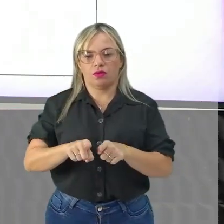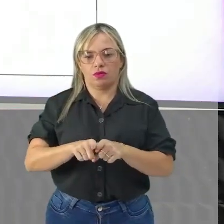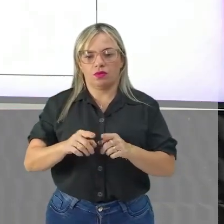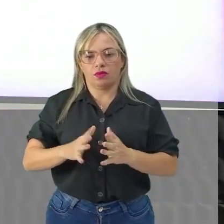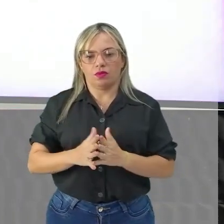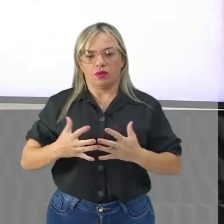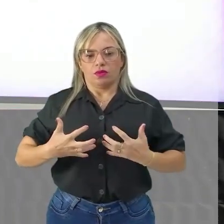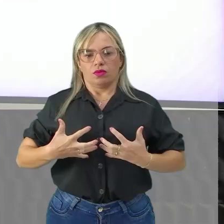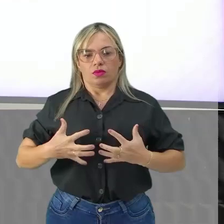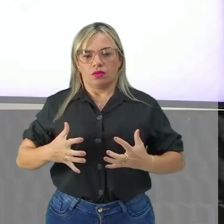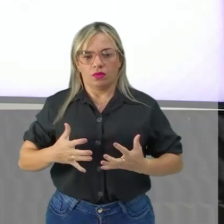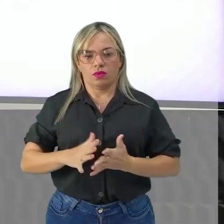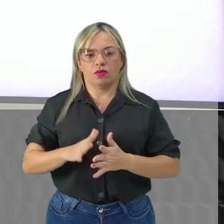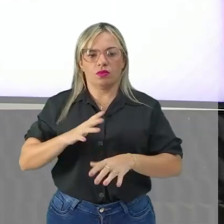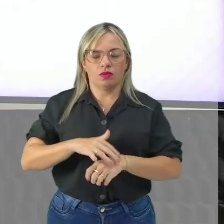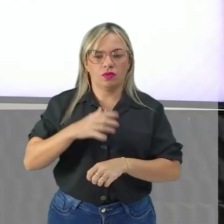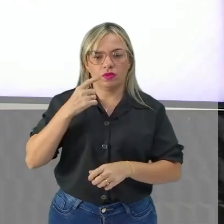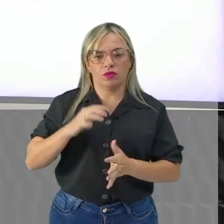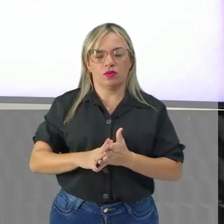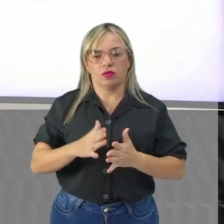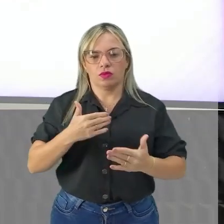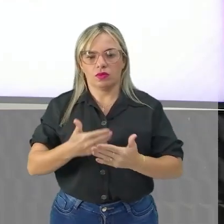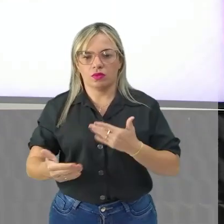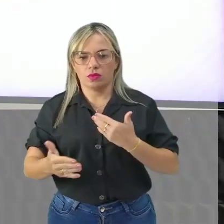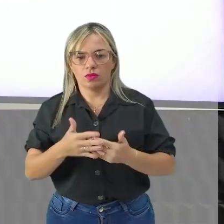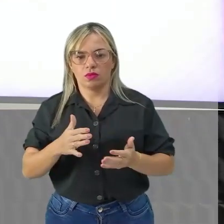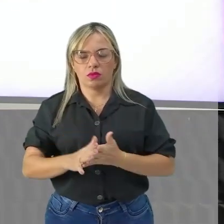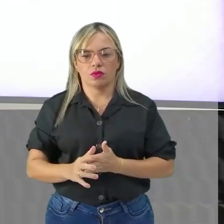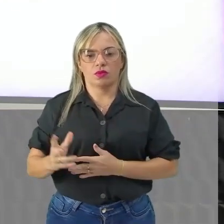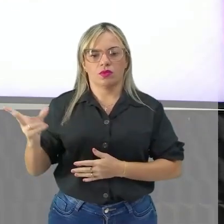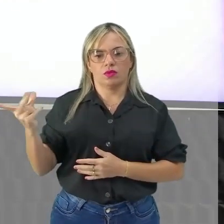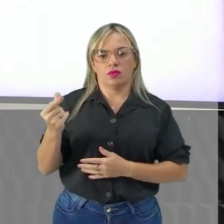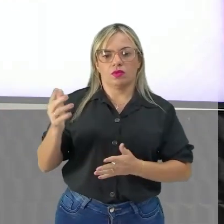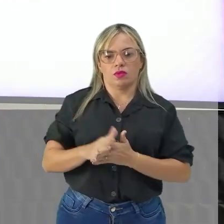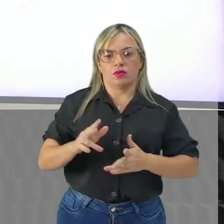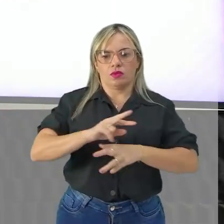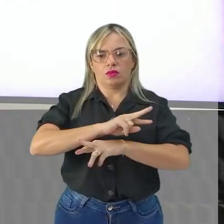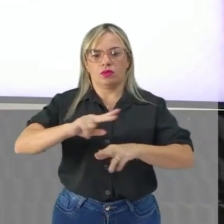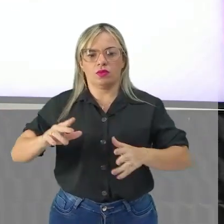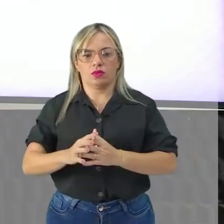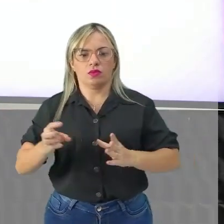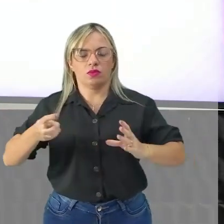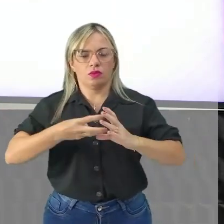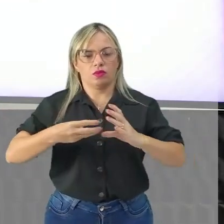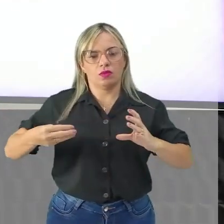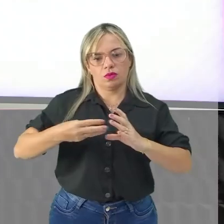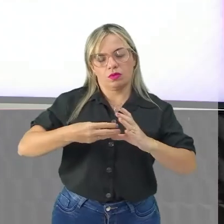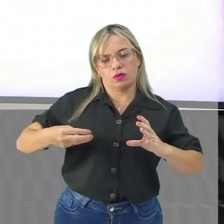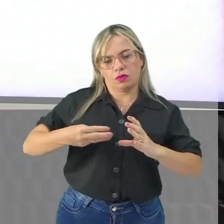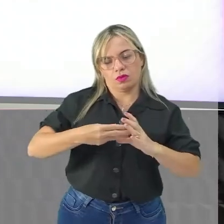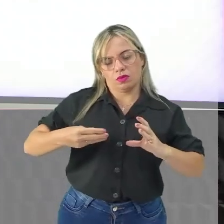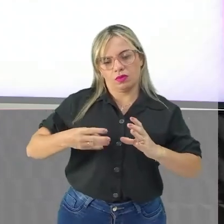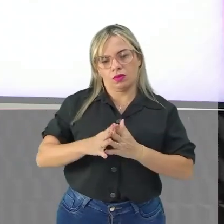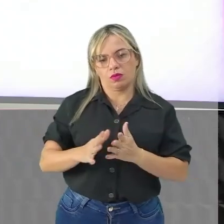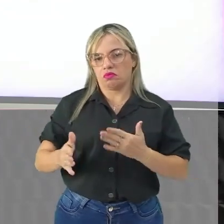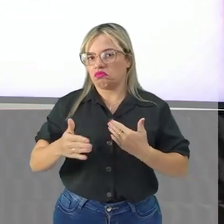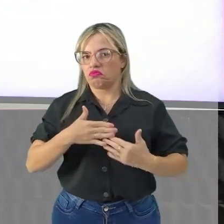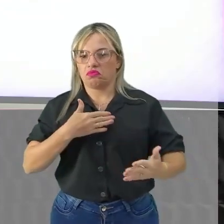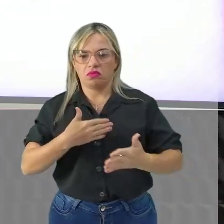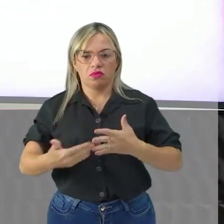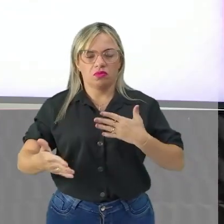órgão, tá? Independente da velocidade da multiplicação das células, né? Não importa